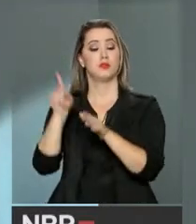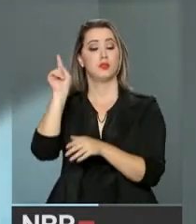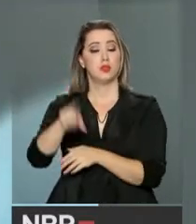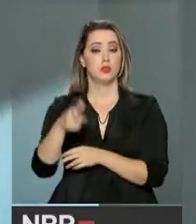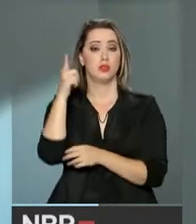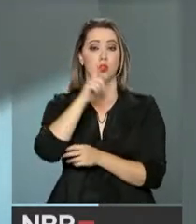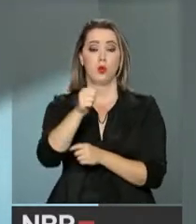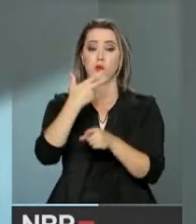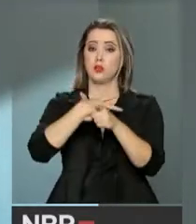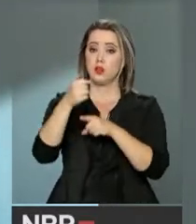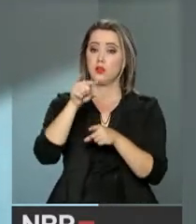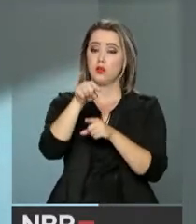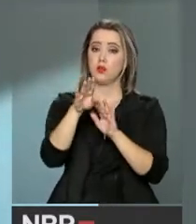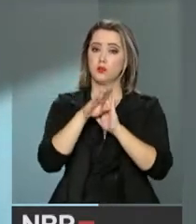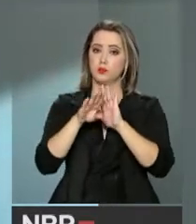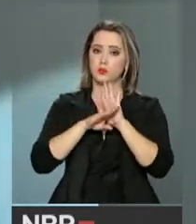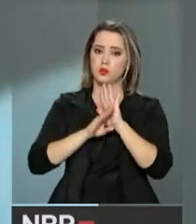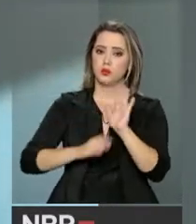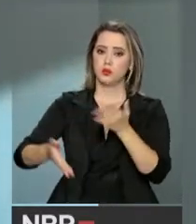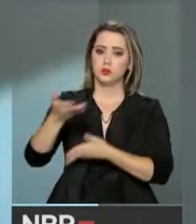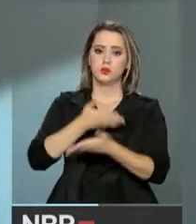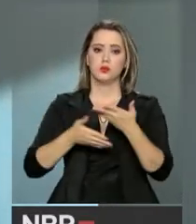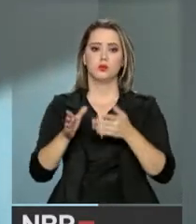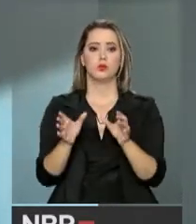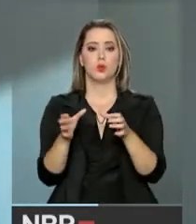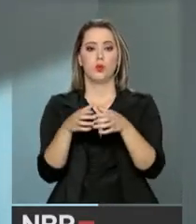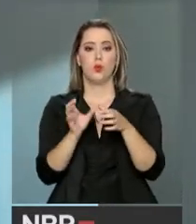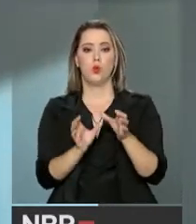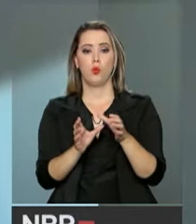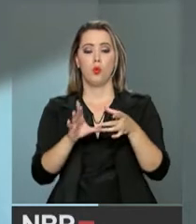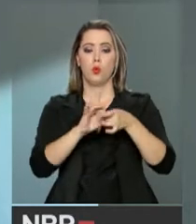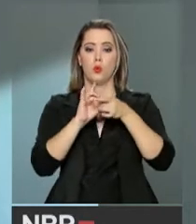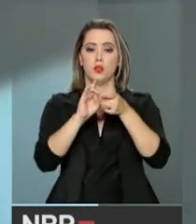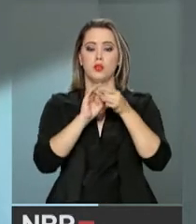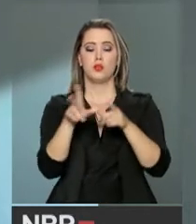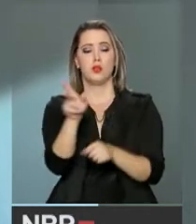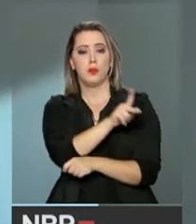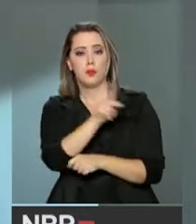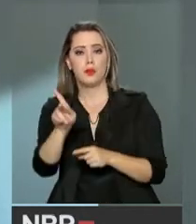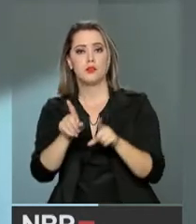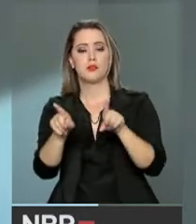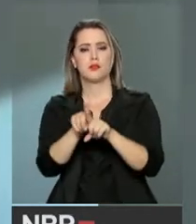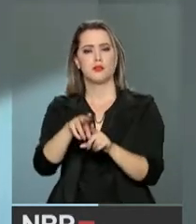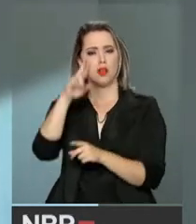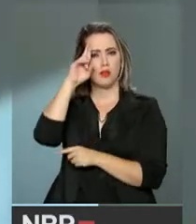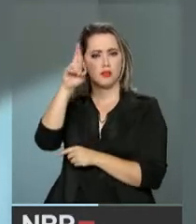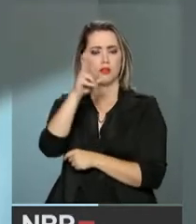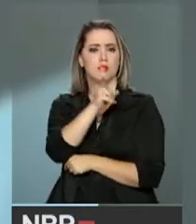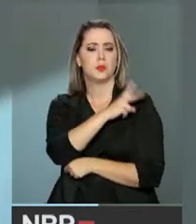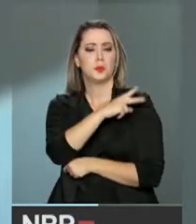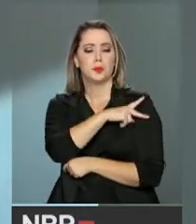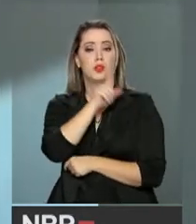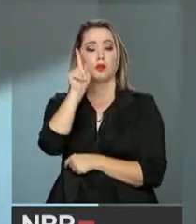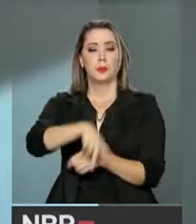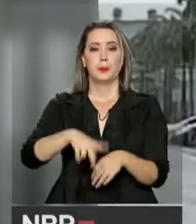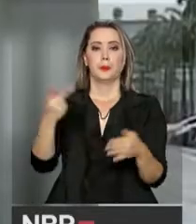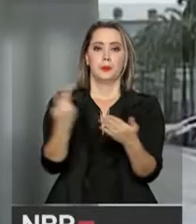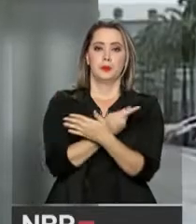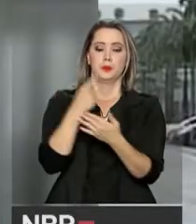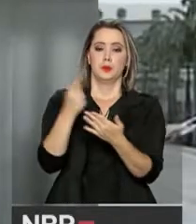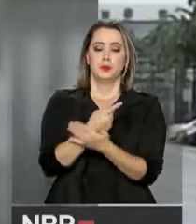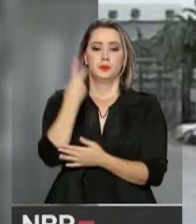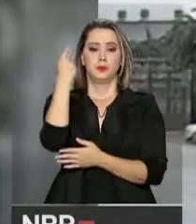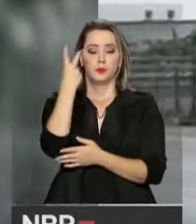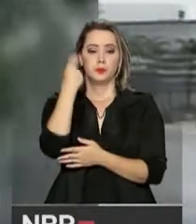qualquer tipo de programa, acho que é o envolvimento principalmente de presidência e diretorias, né? Que isso é feito de uma forma muito natural.